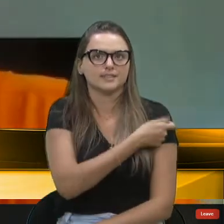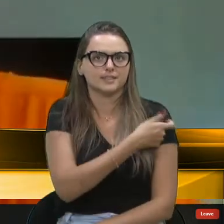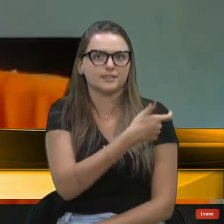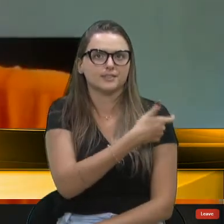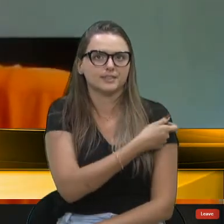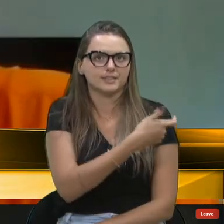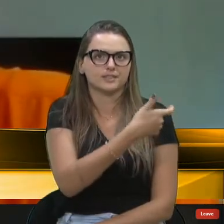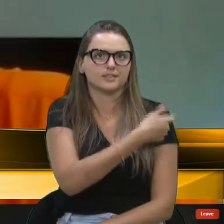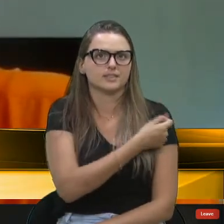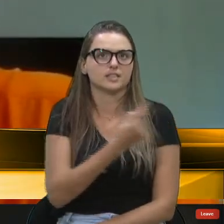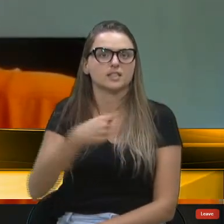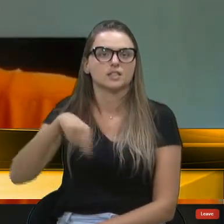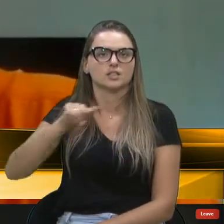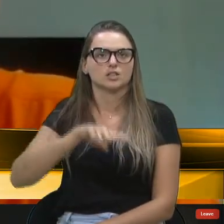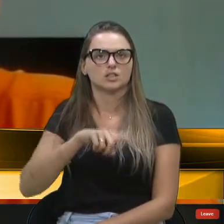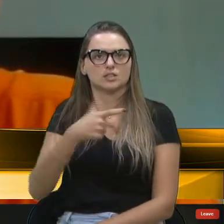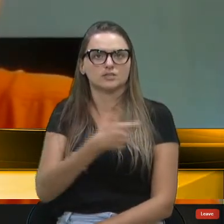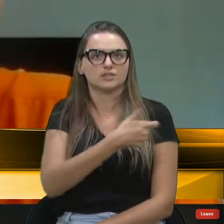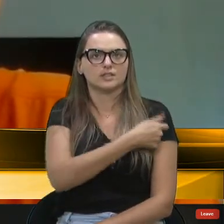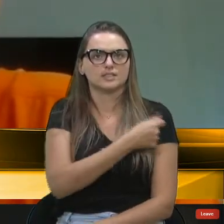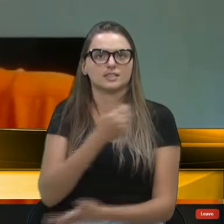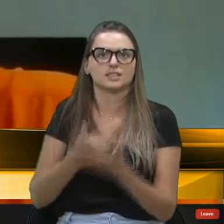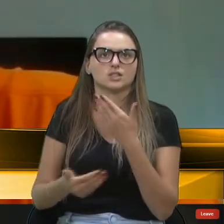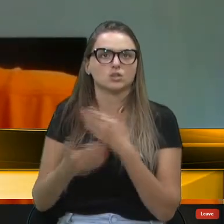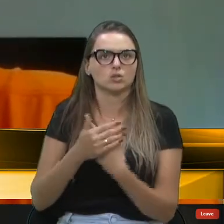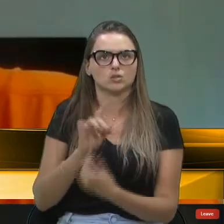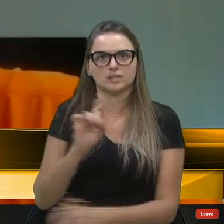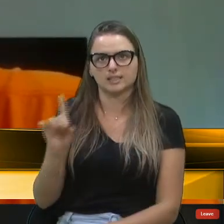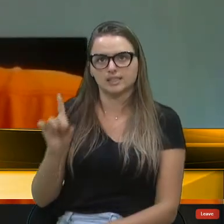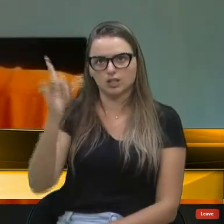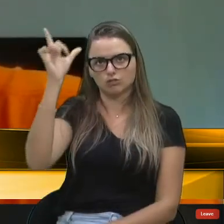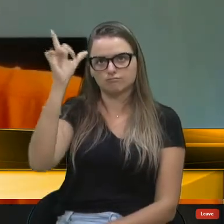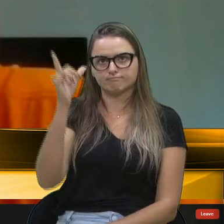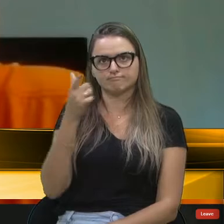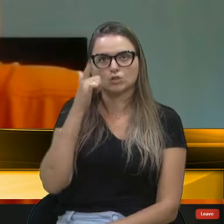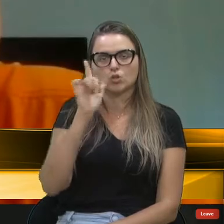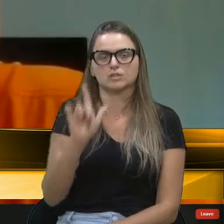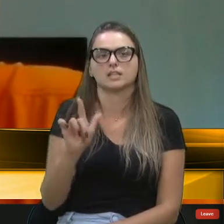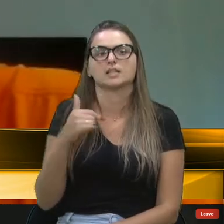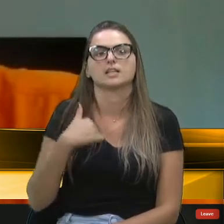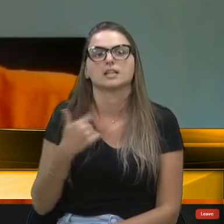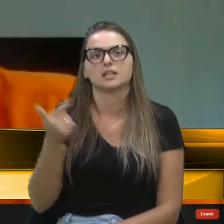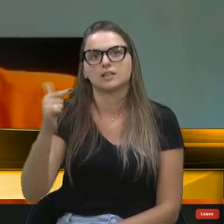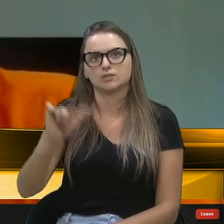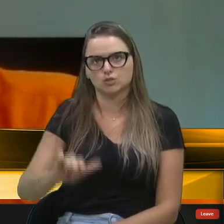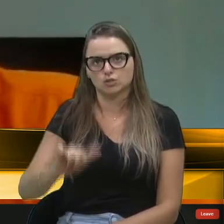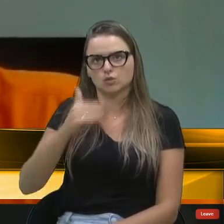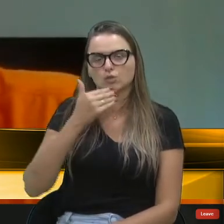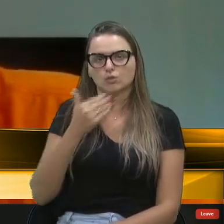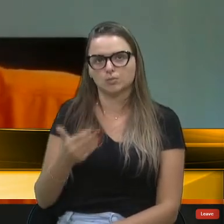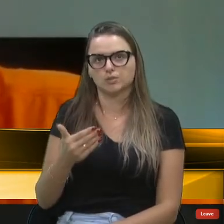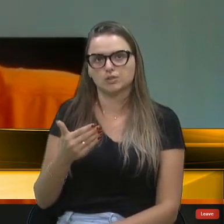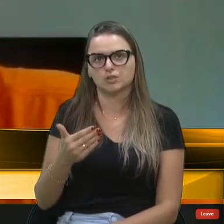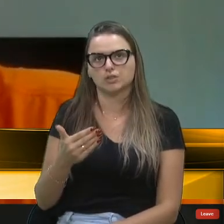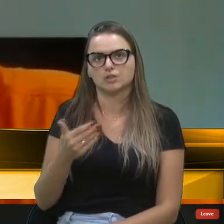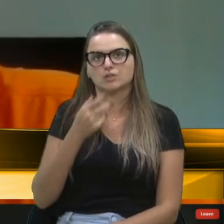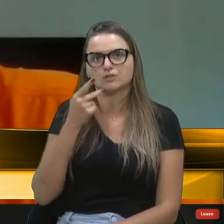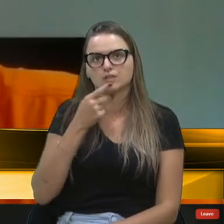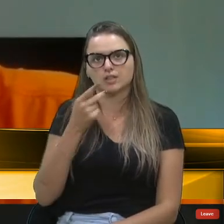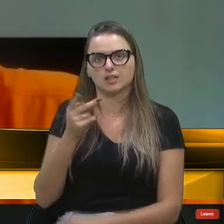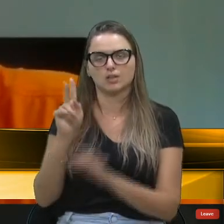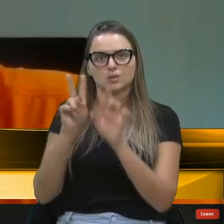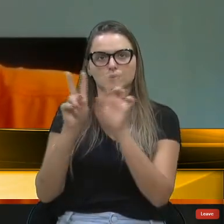gente vai se vacinar todo mundo e não vai ser o suficiente. Por isso eu gostaria de mais uma vez trazer o assunto